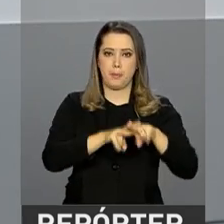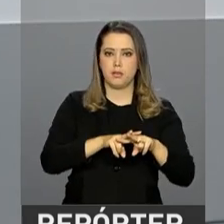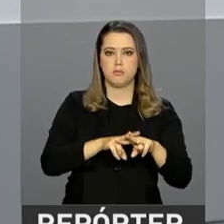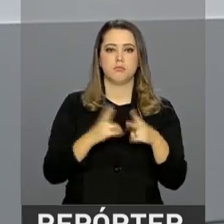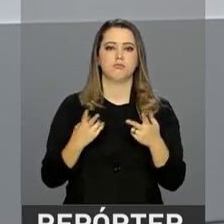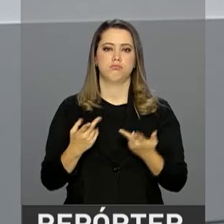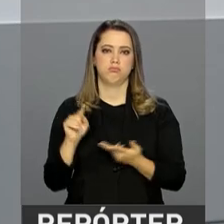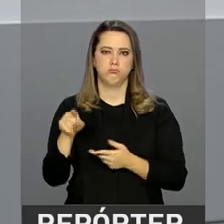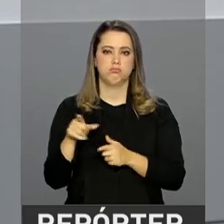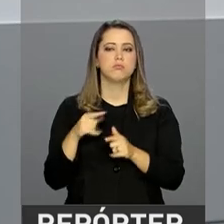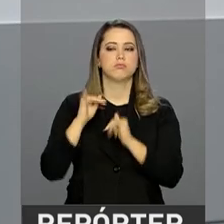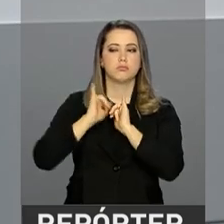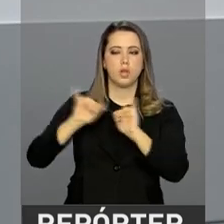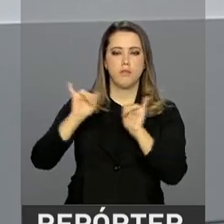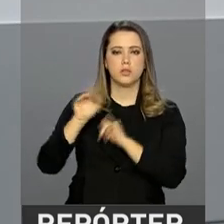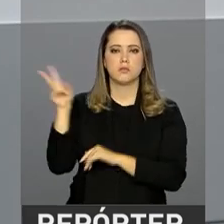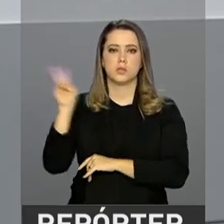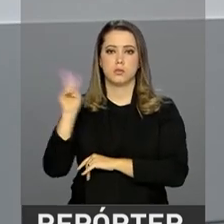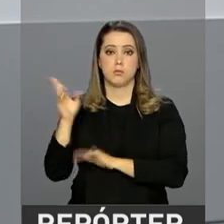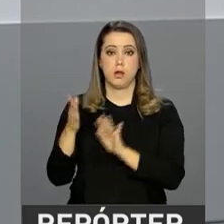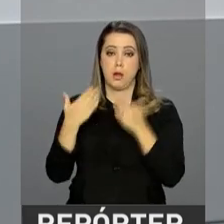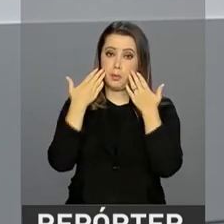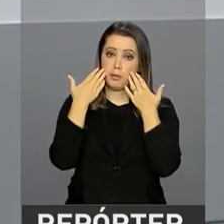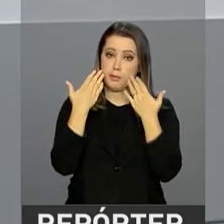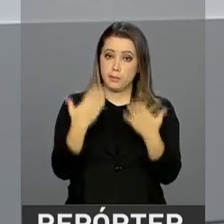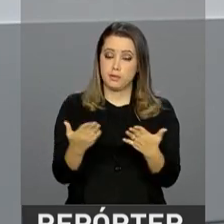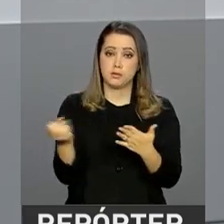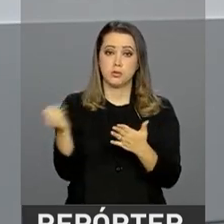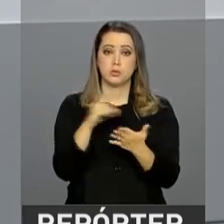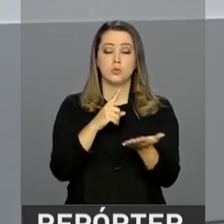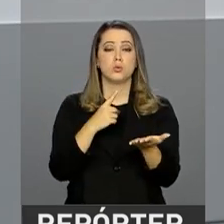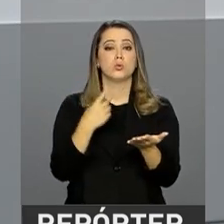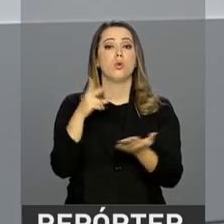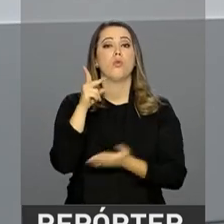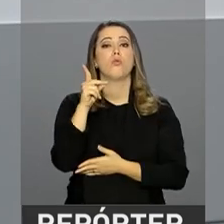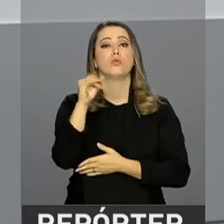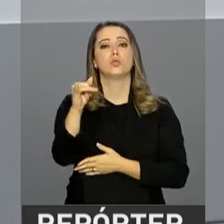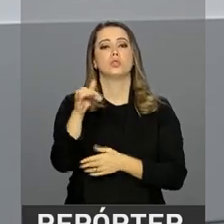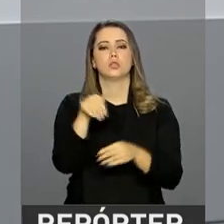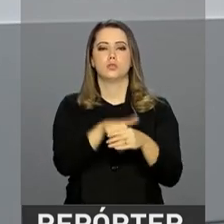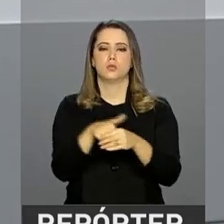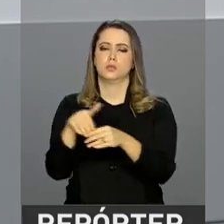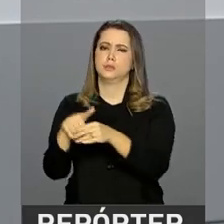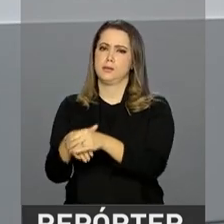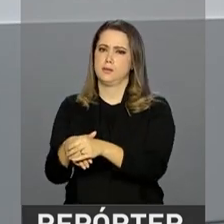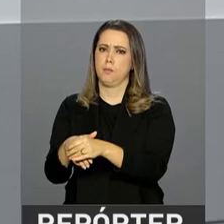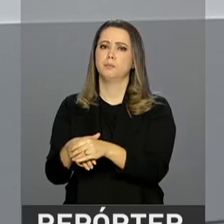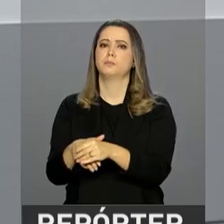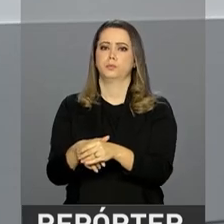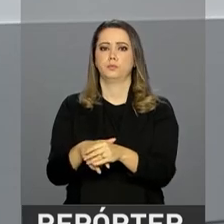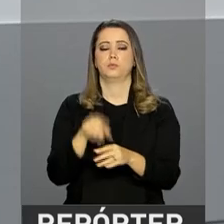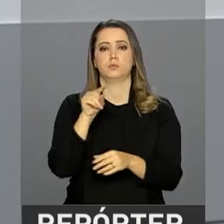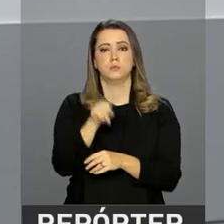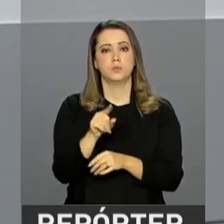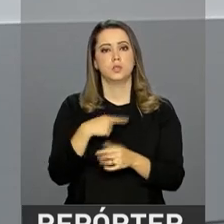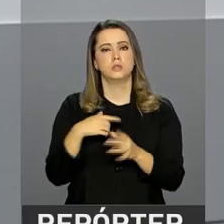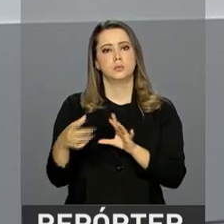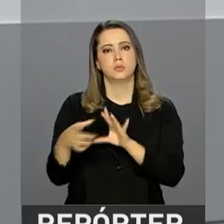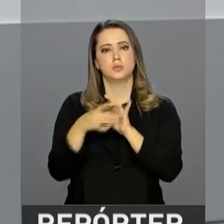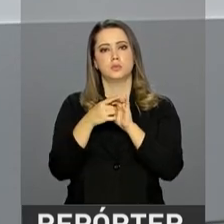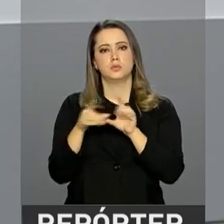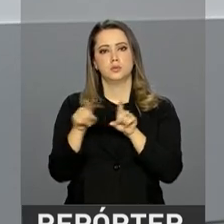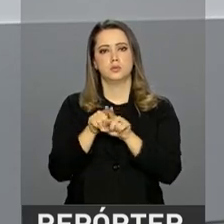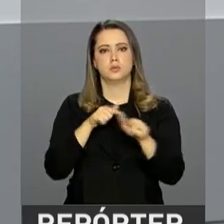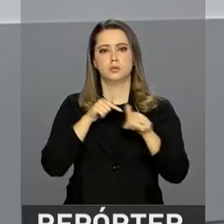ao governo da Venezuela que apresente um novo calendário eleitoral. Os países que integram o Grupo de Lima decidiram ainda trabalhar em